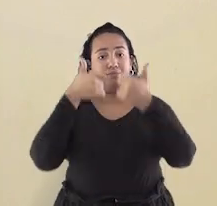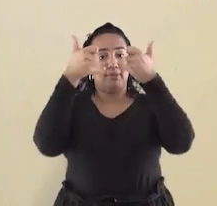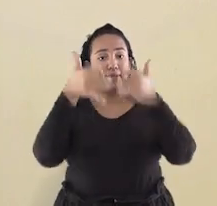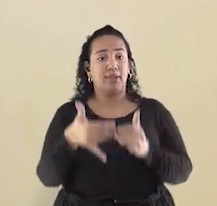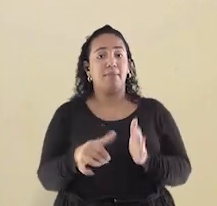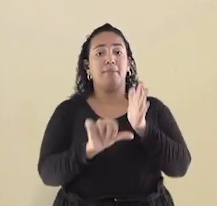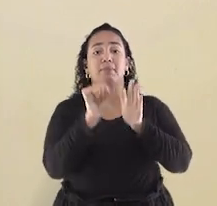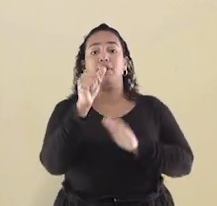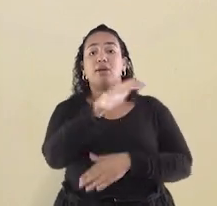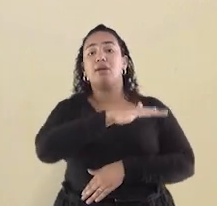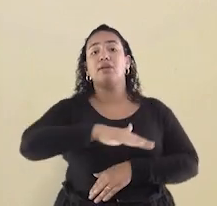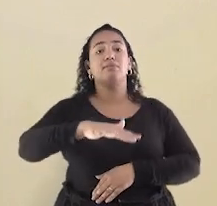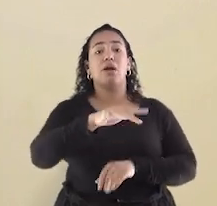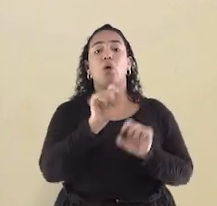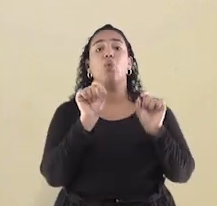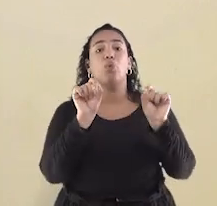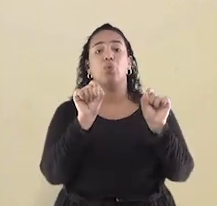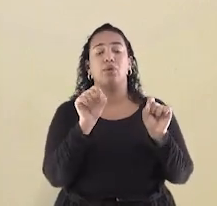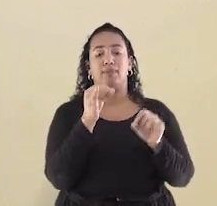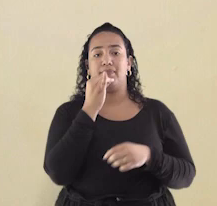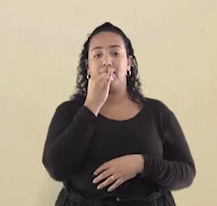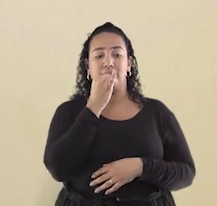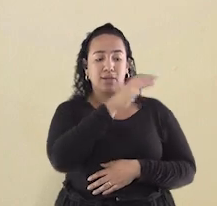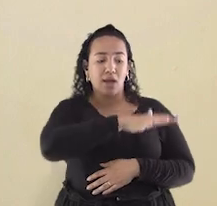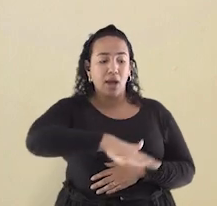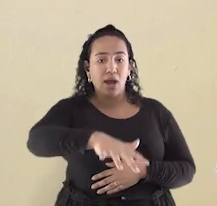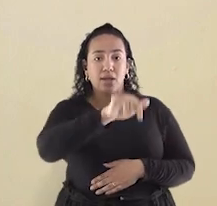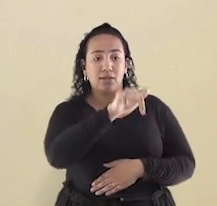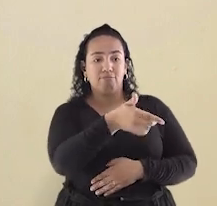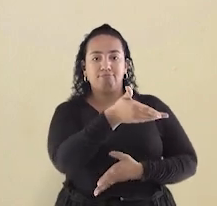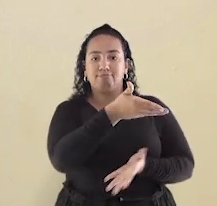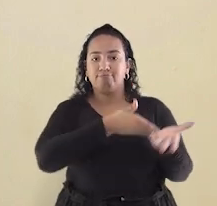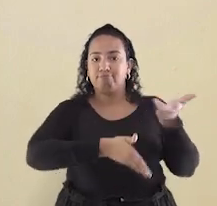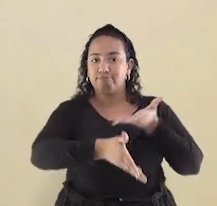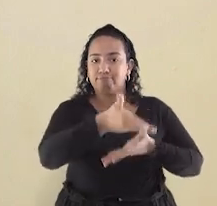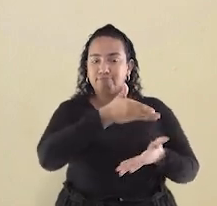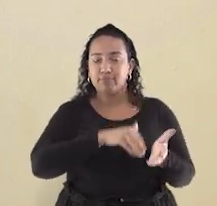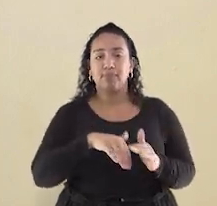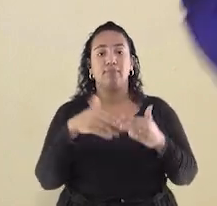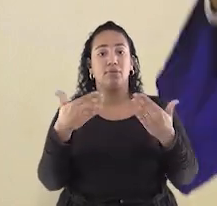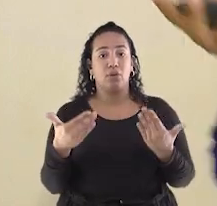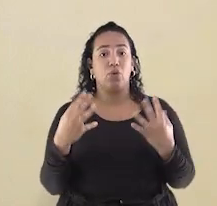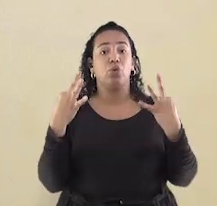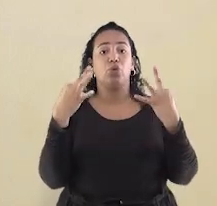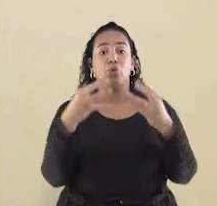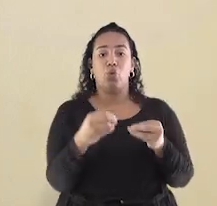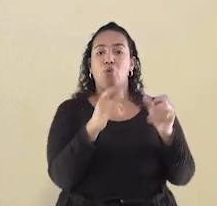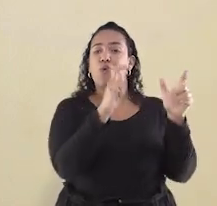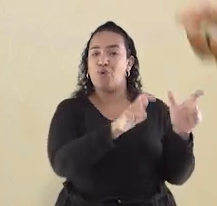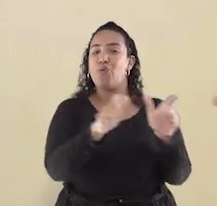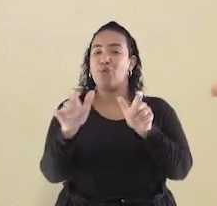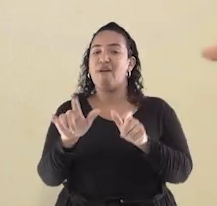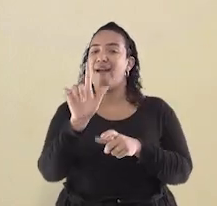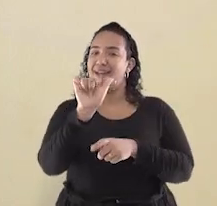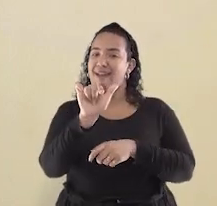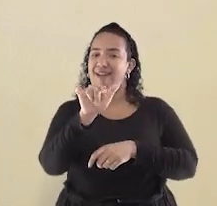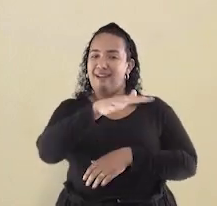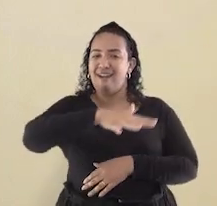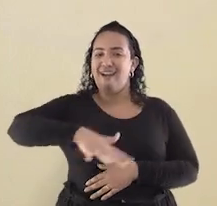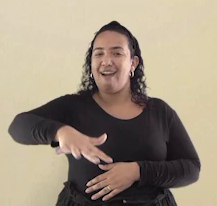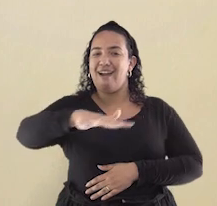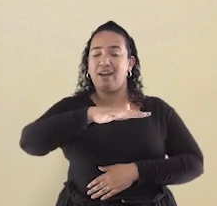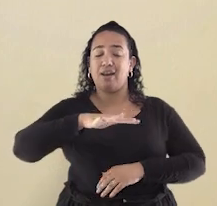bom? O espaço é o local de interação entre os elementos, então todos os lugares são